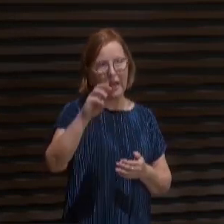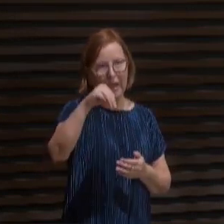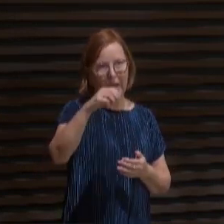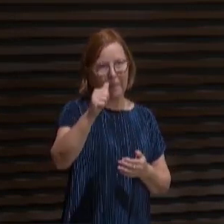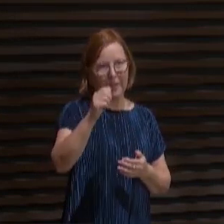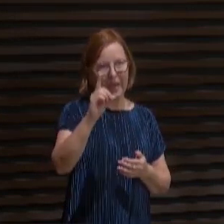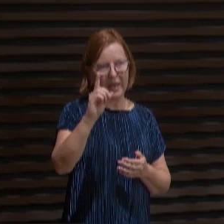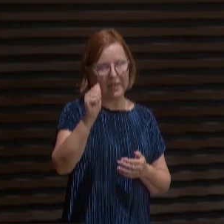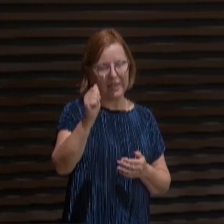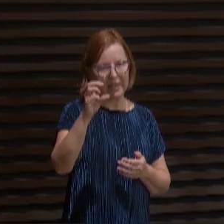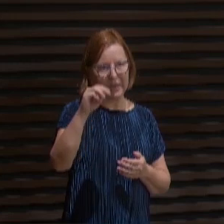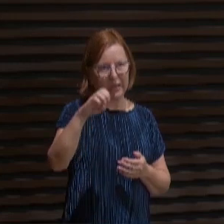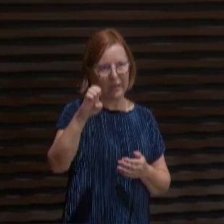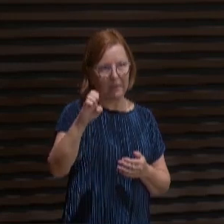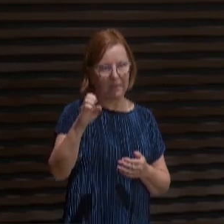Posso citar